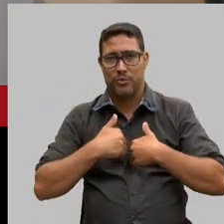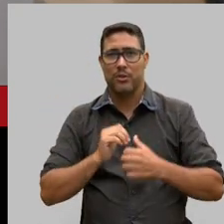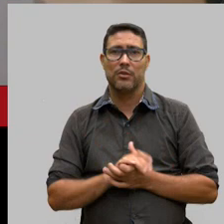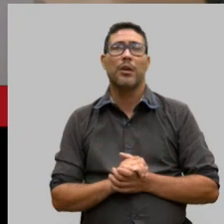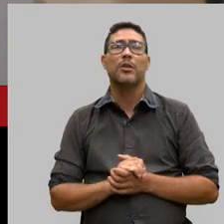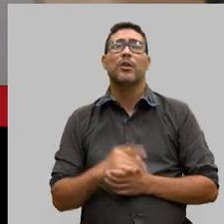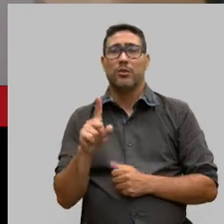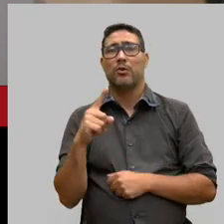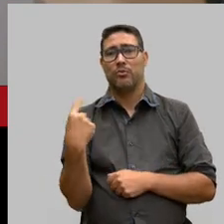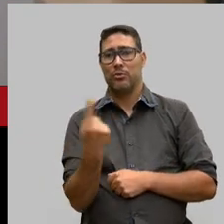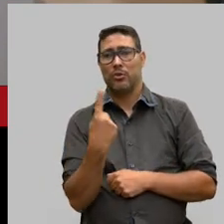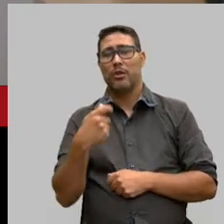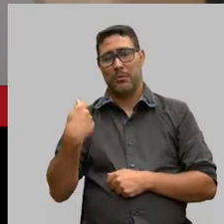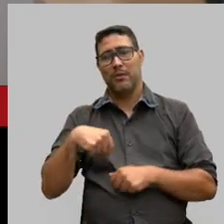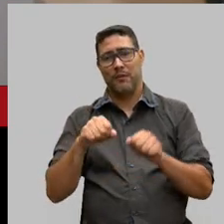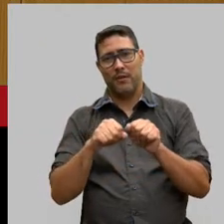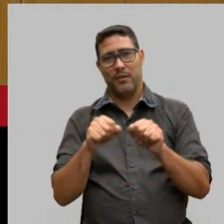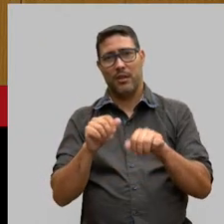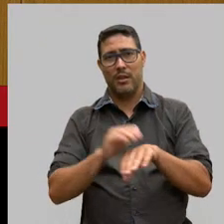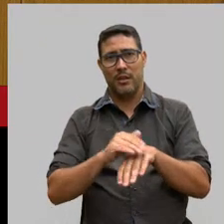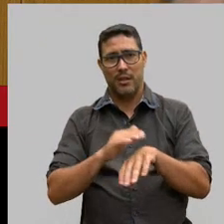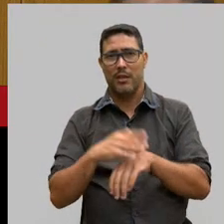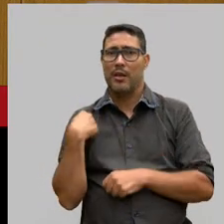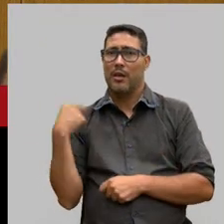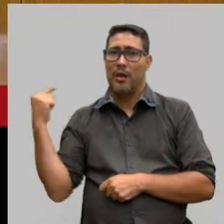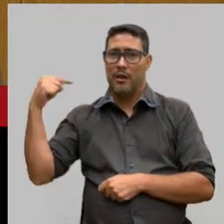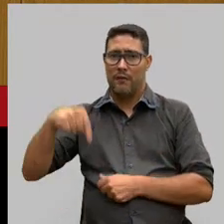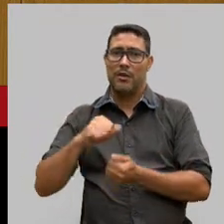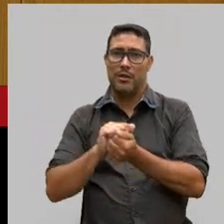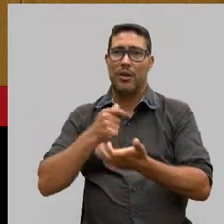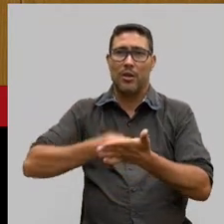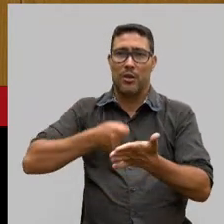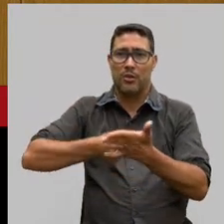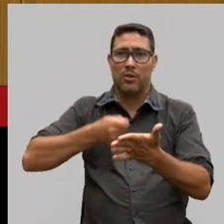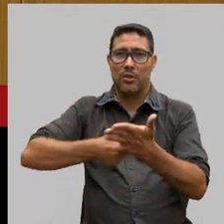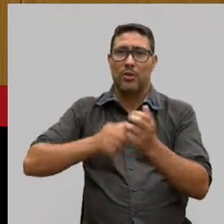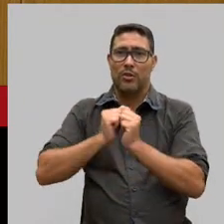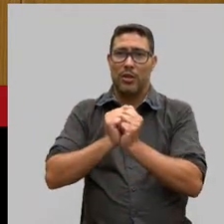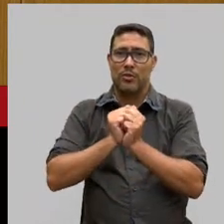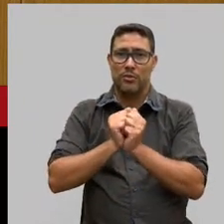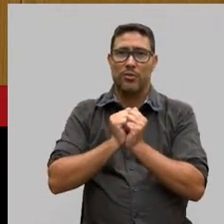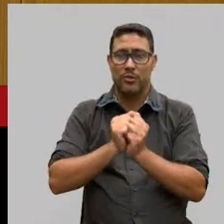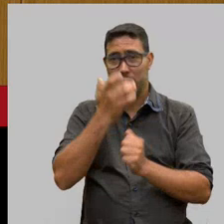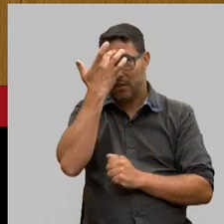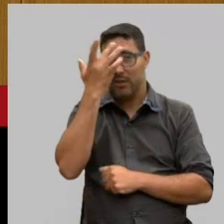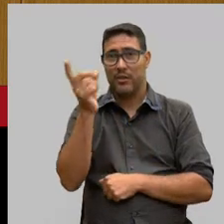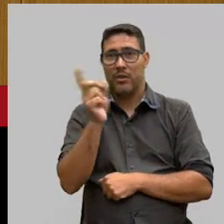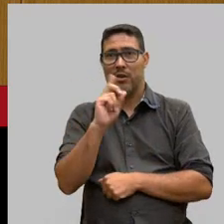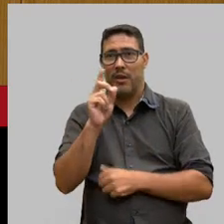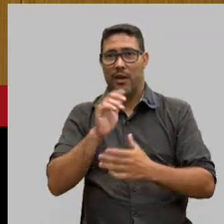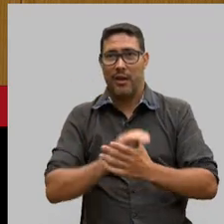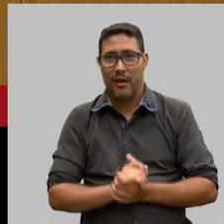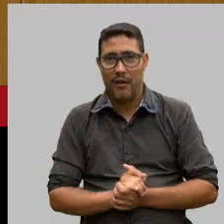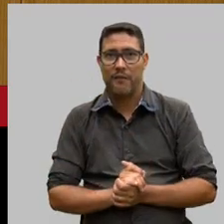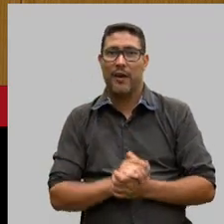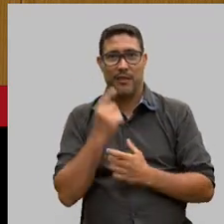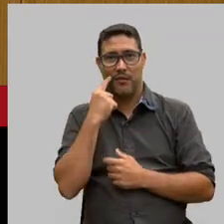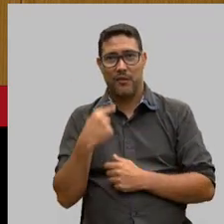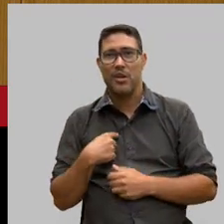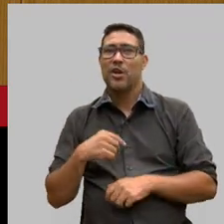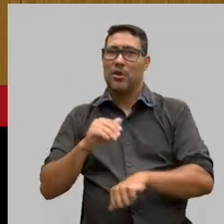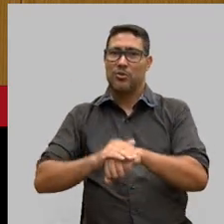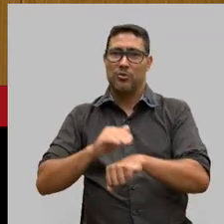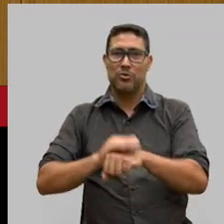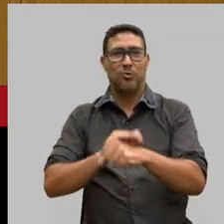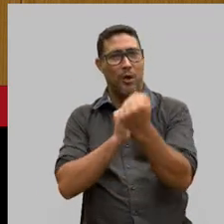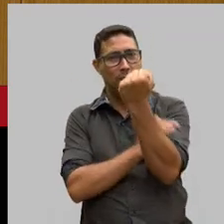gente tem que fazer isso aqui tá disposto a est lutando junto ajudar sabe porque não é fácil então eu te admiro muito pela sua força pela sua